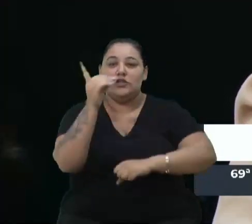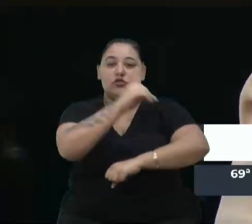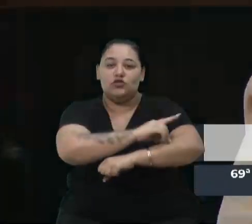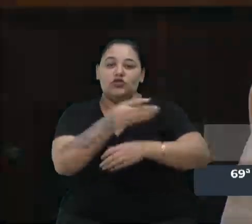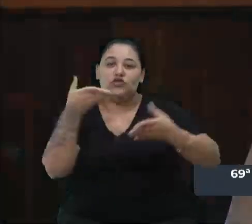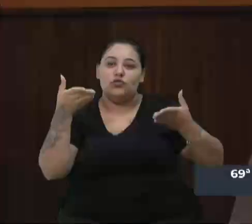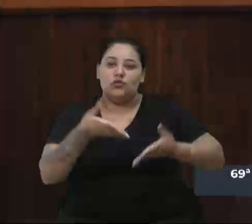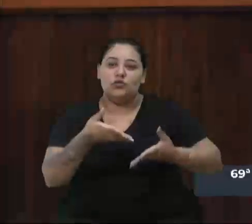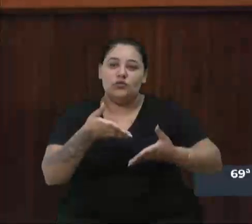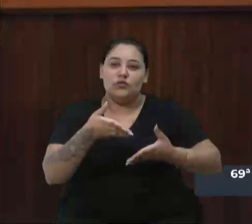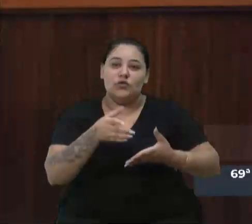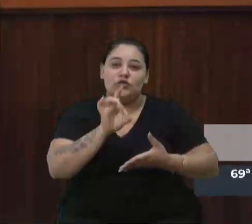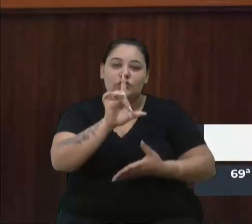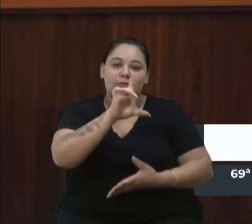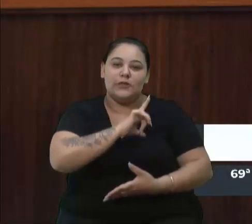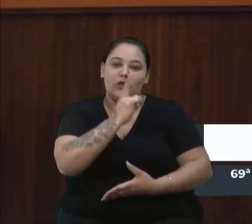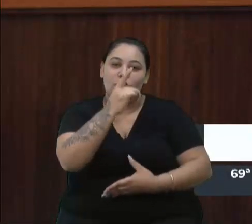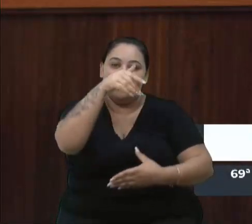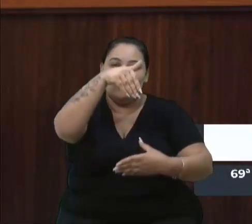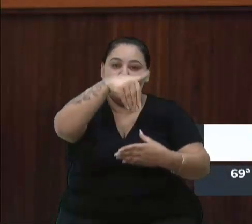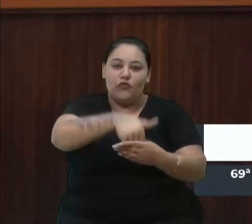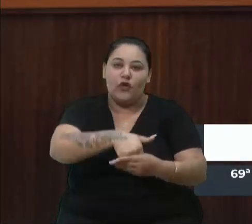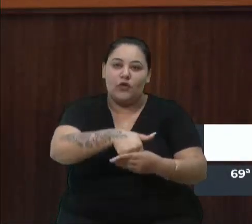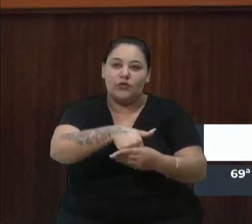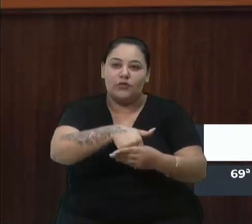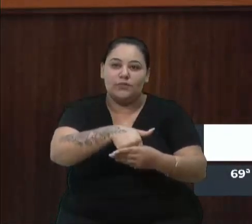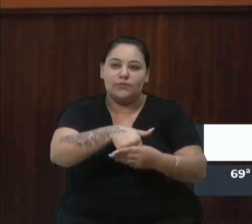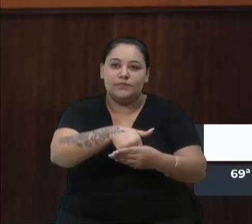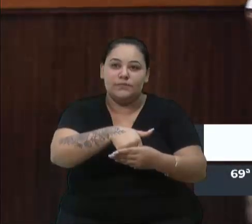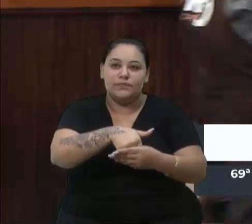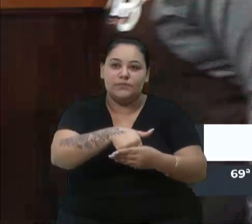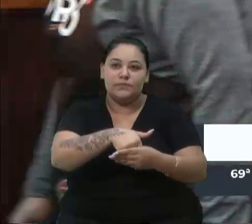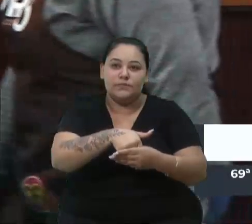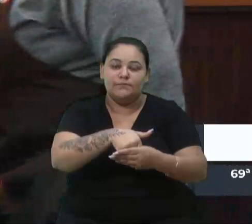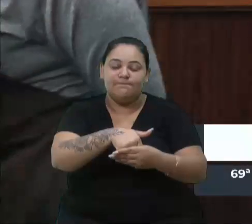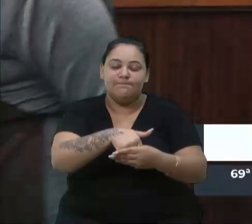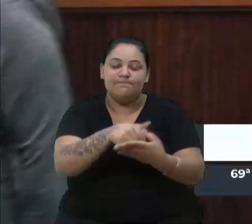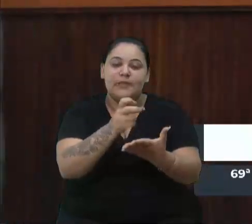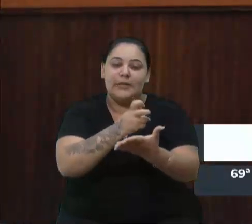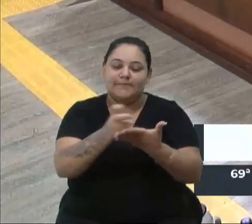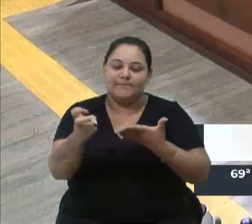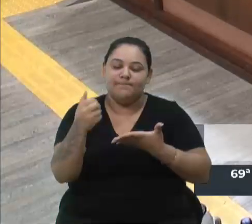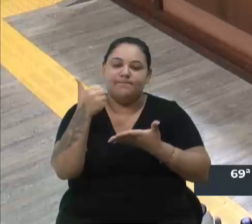de hoje só tenho um voto para dar que é o voto pela cassação